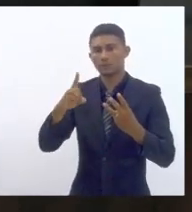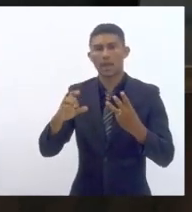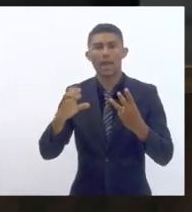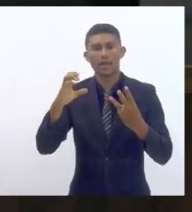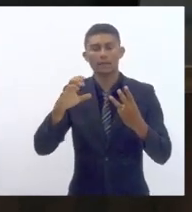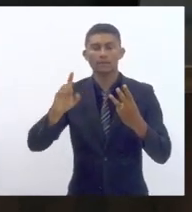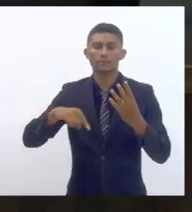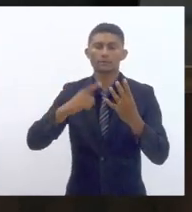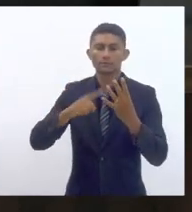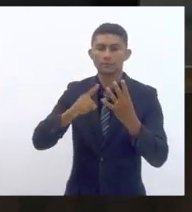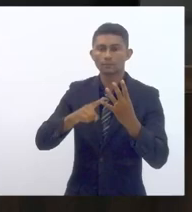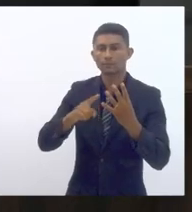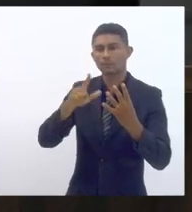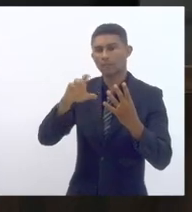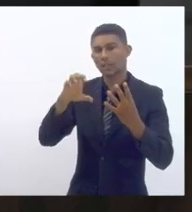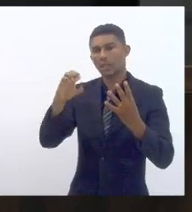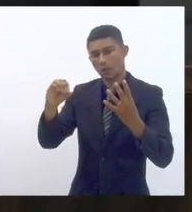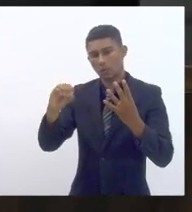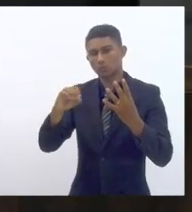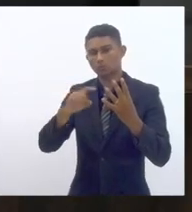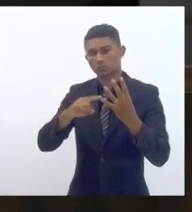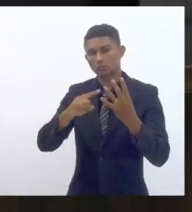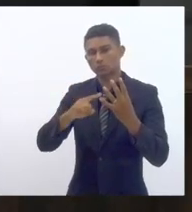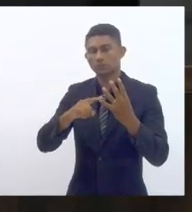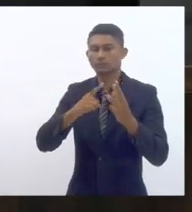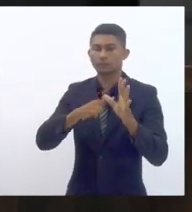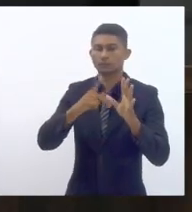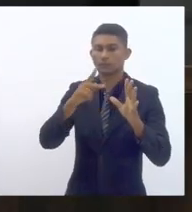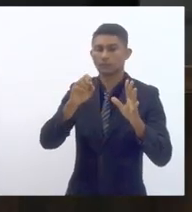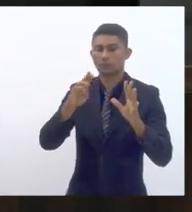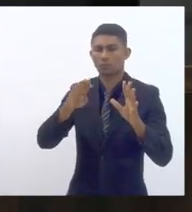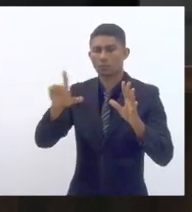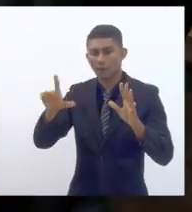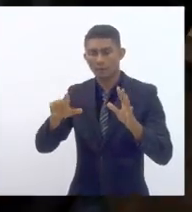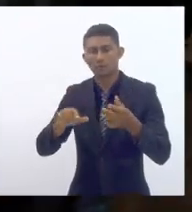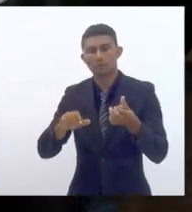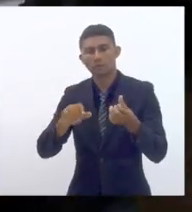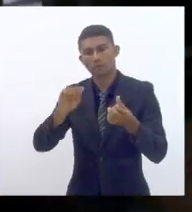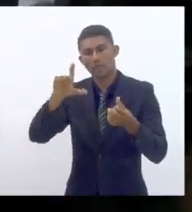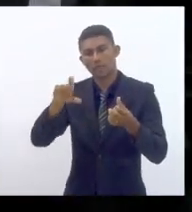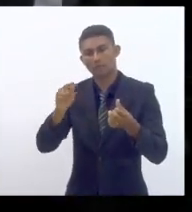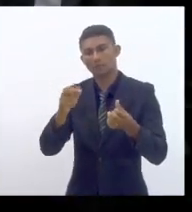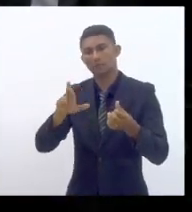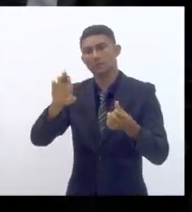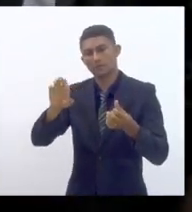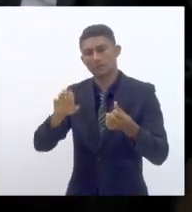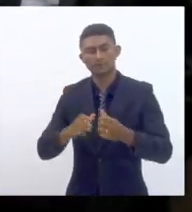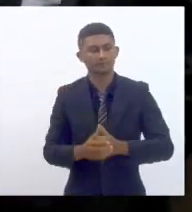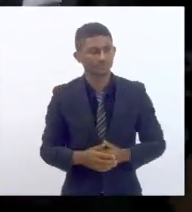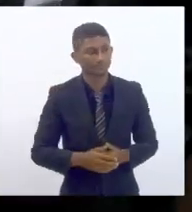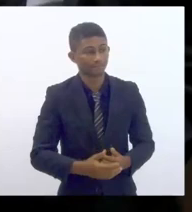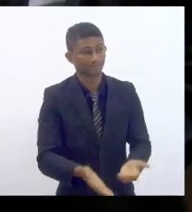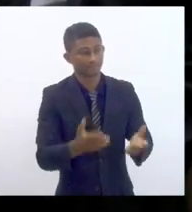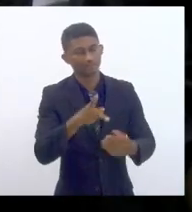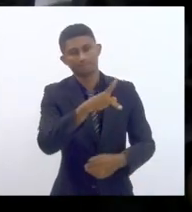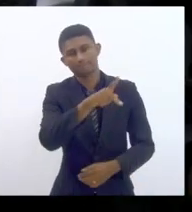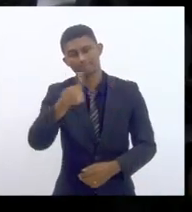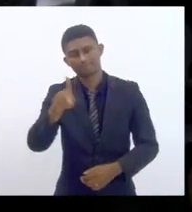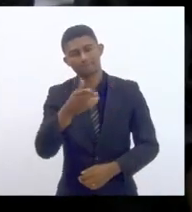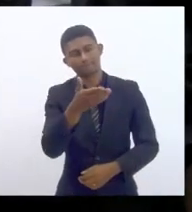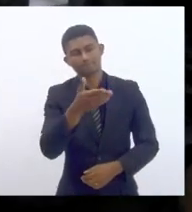deputado Léo Vieira, Pobel e Alexandre. Presidente democrático André